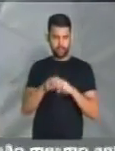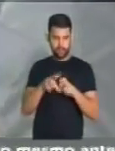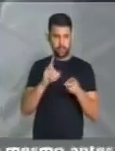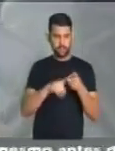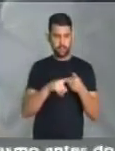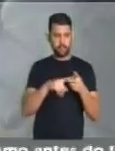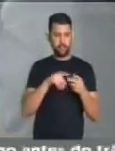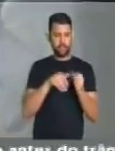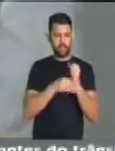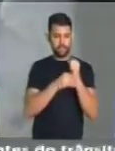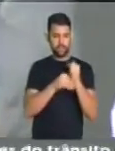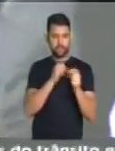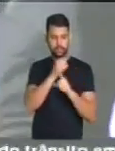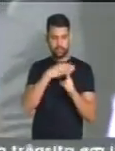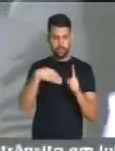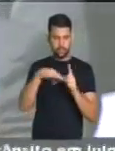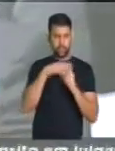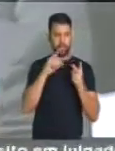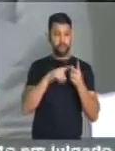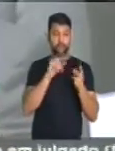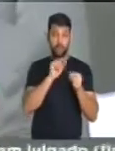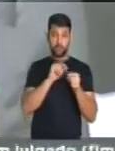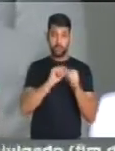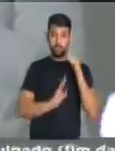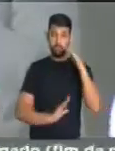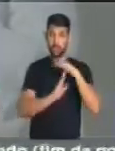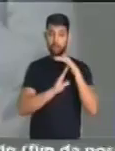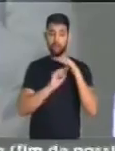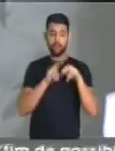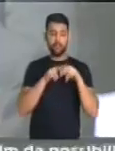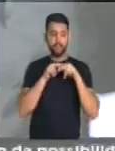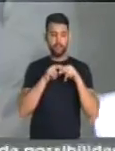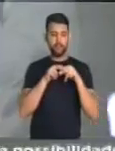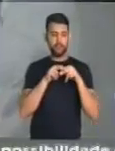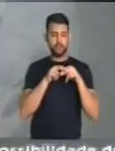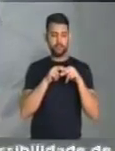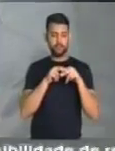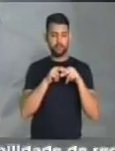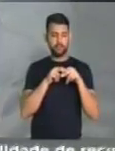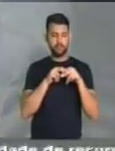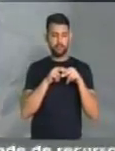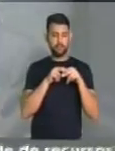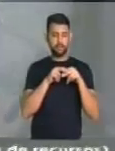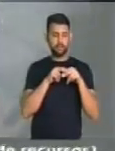educação, assistência social e estabelecer teto para